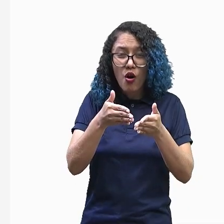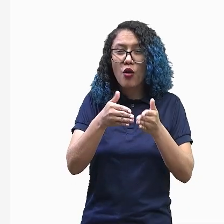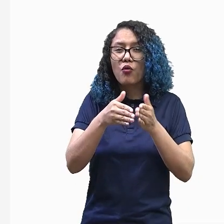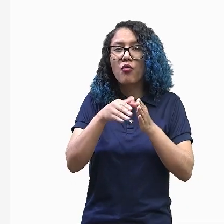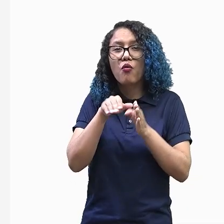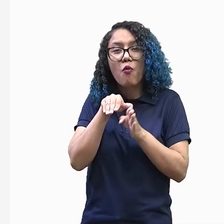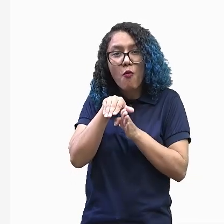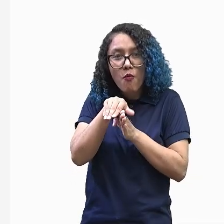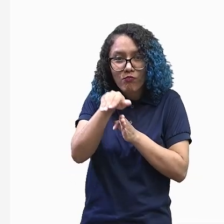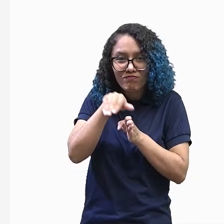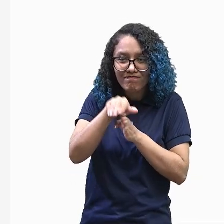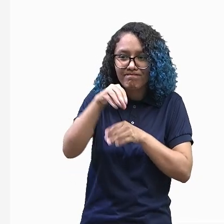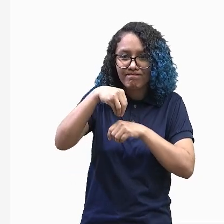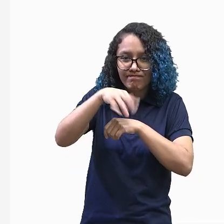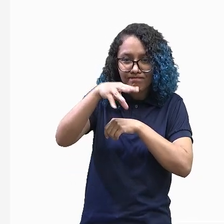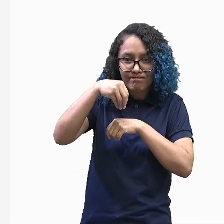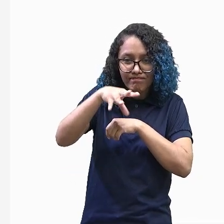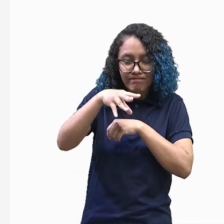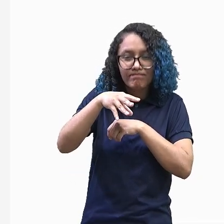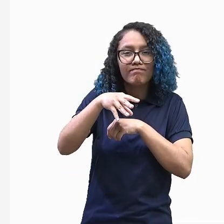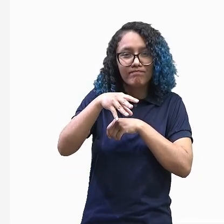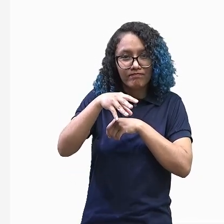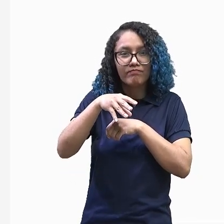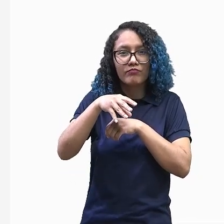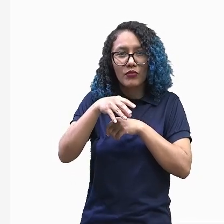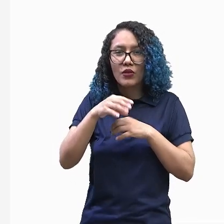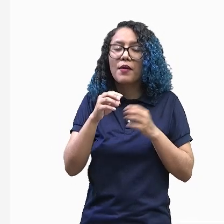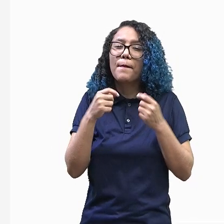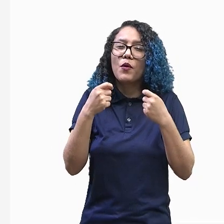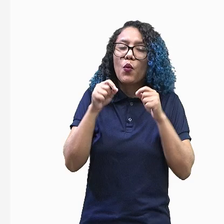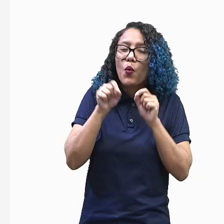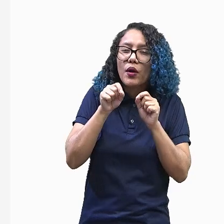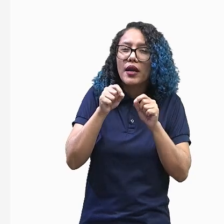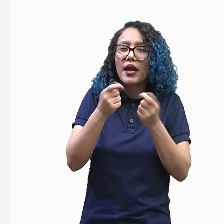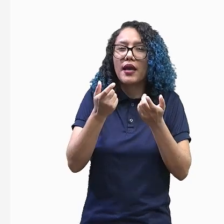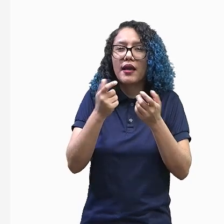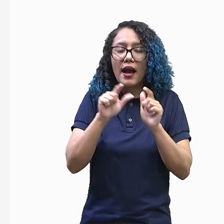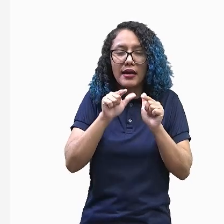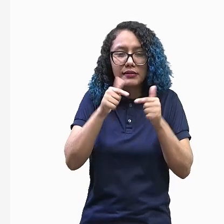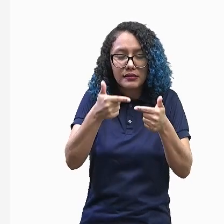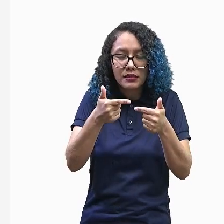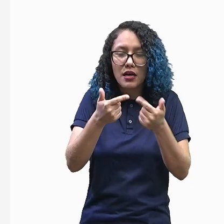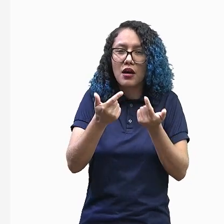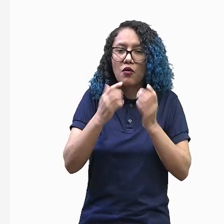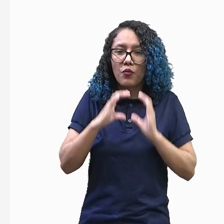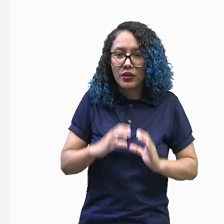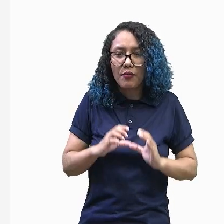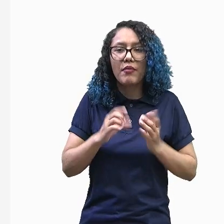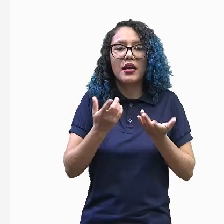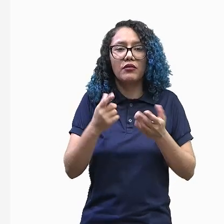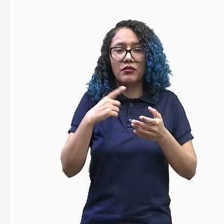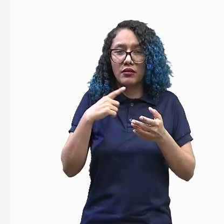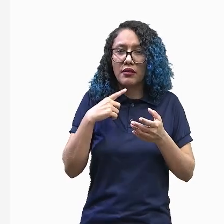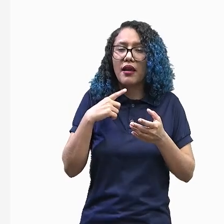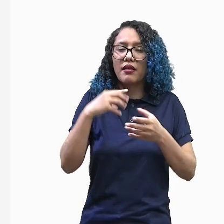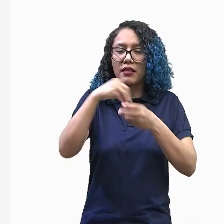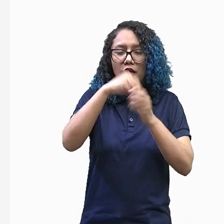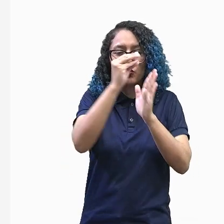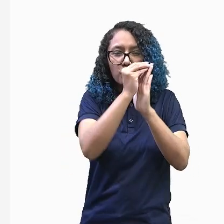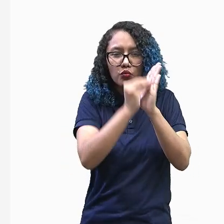prescritiva, ou seja, ele prescreve condutas e estabelece o que é permitido, o que